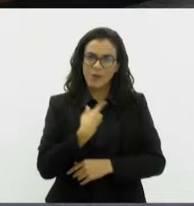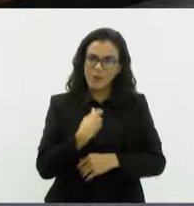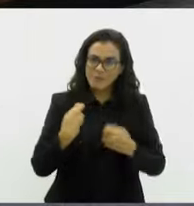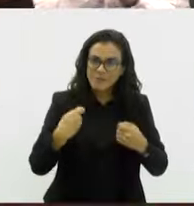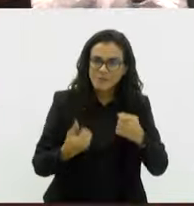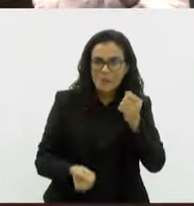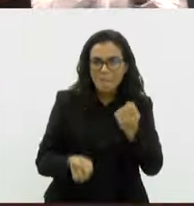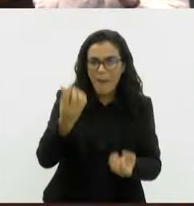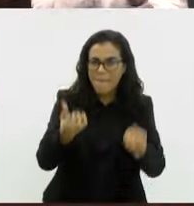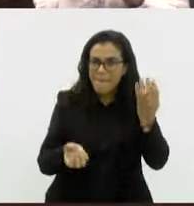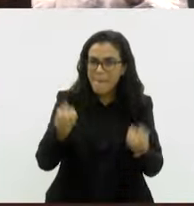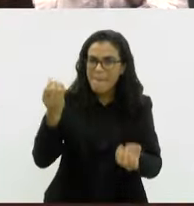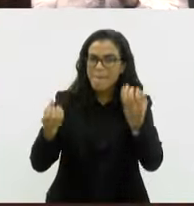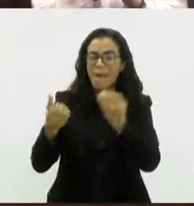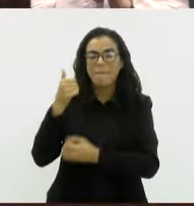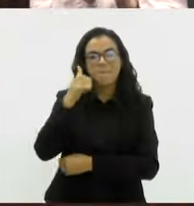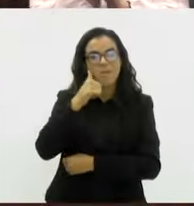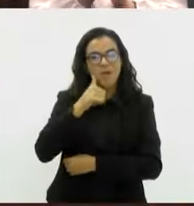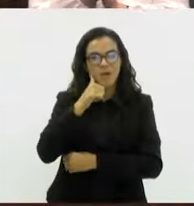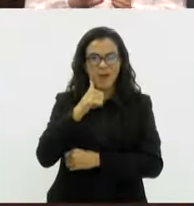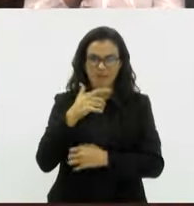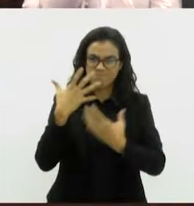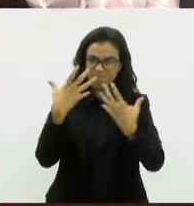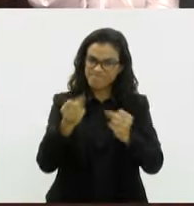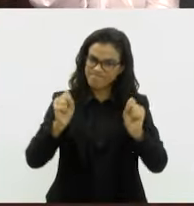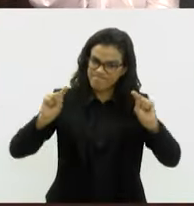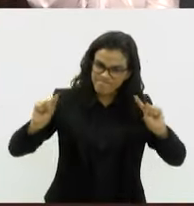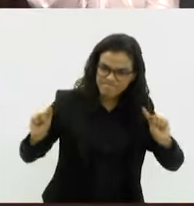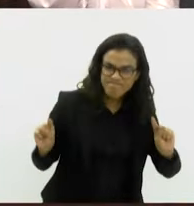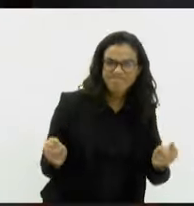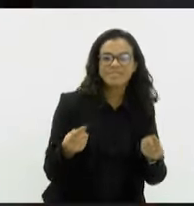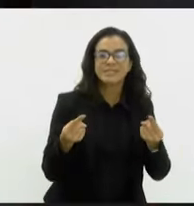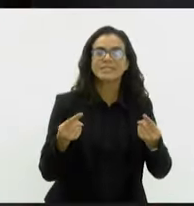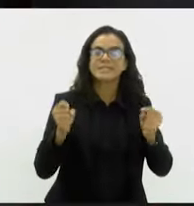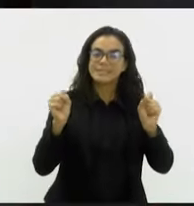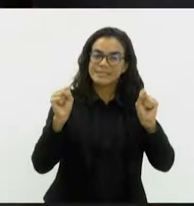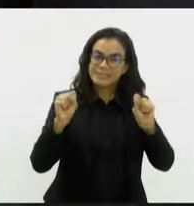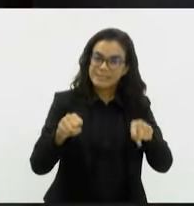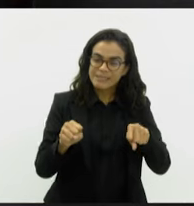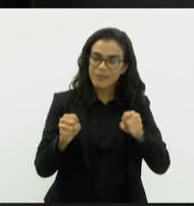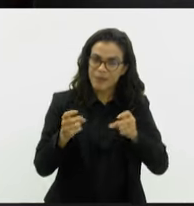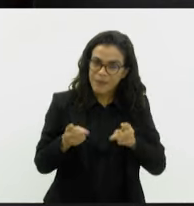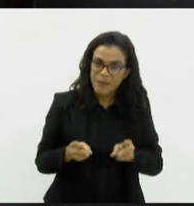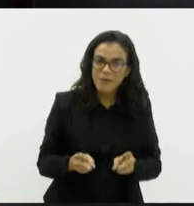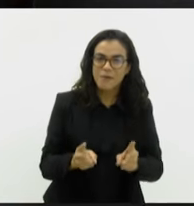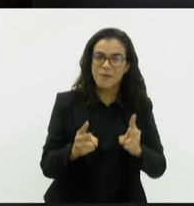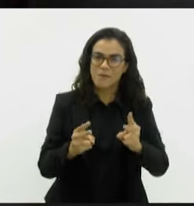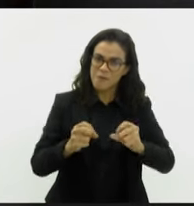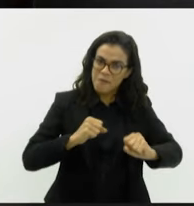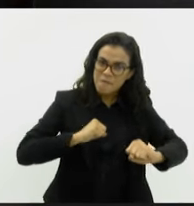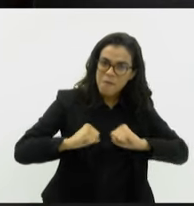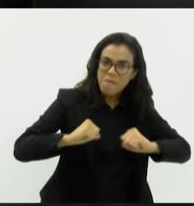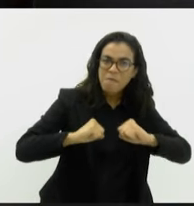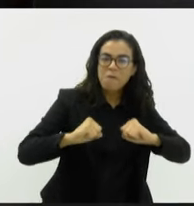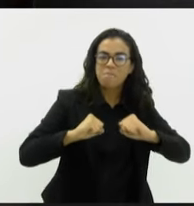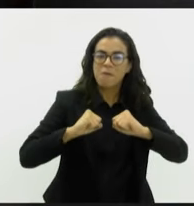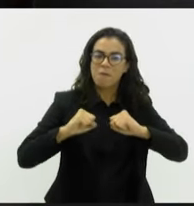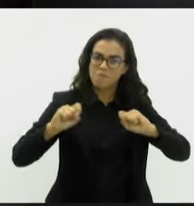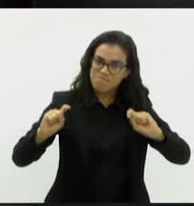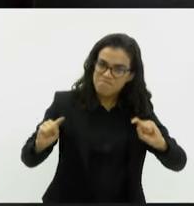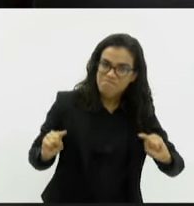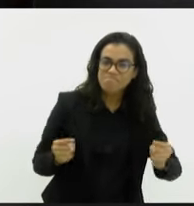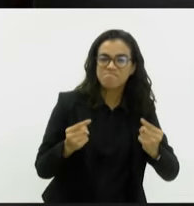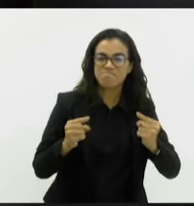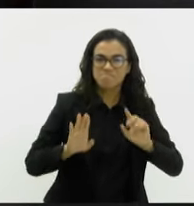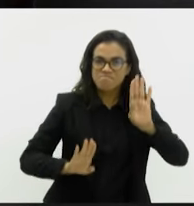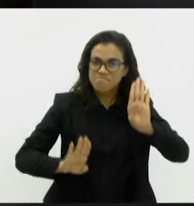mulheres como vocês que entram na disputa sim continuemos entrar na disputa nós continuaremos